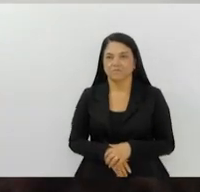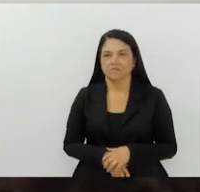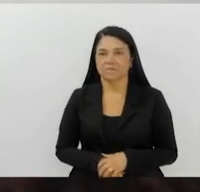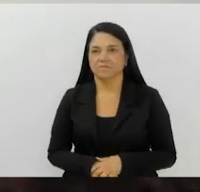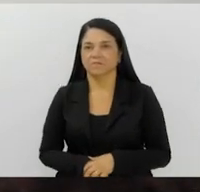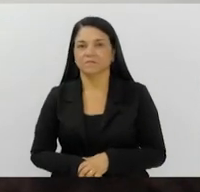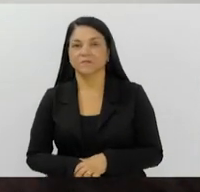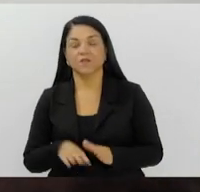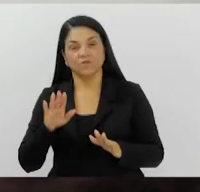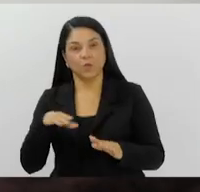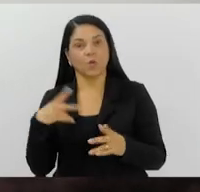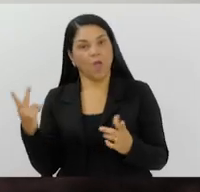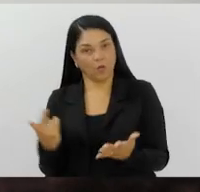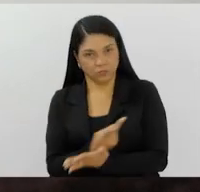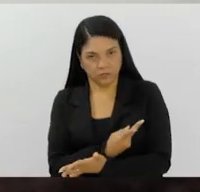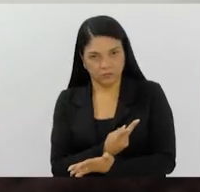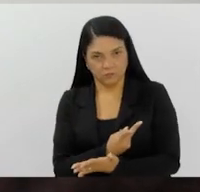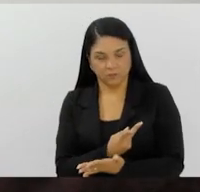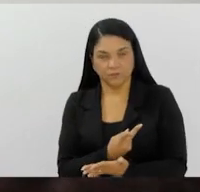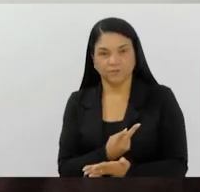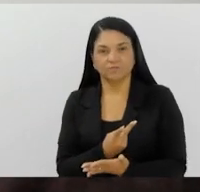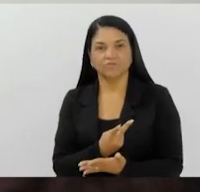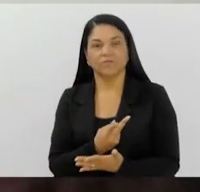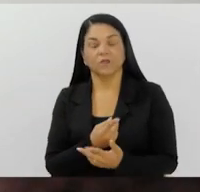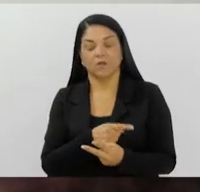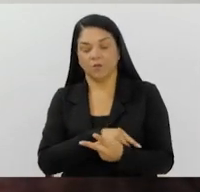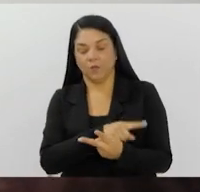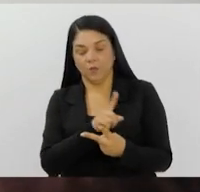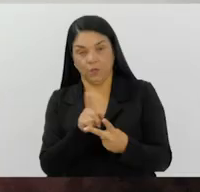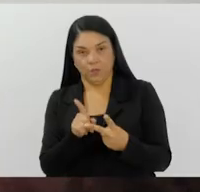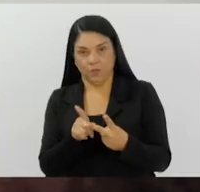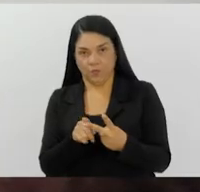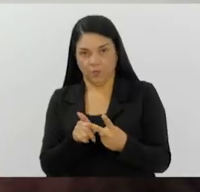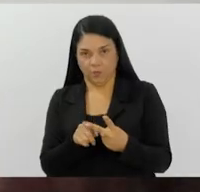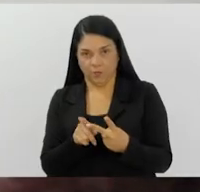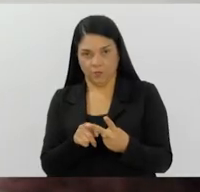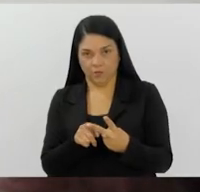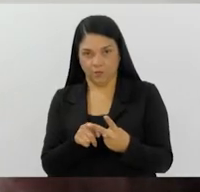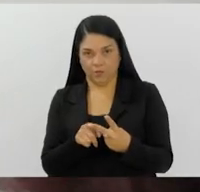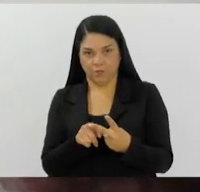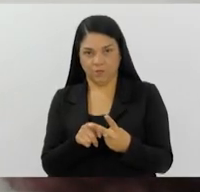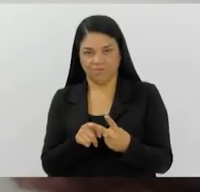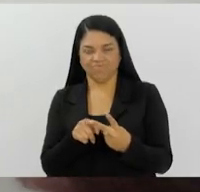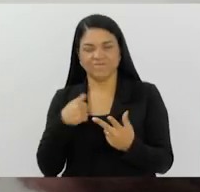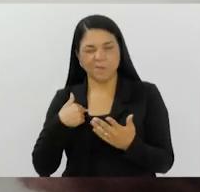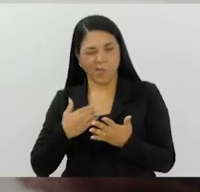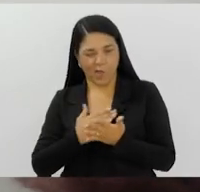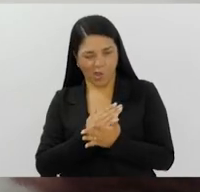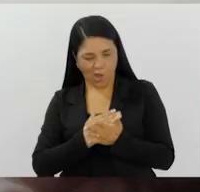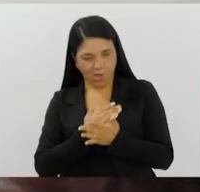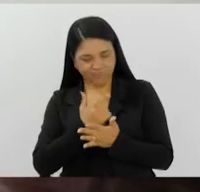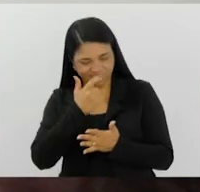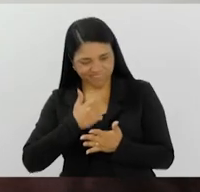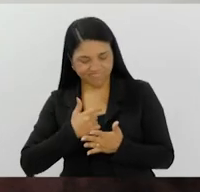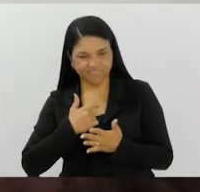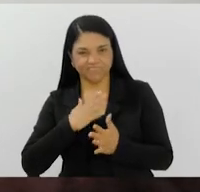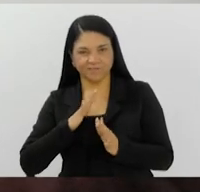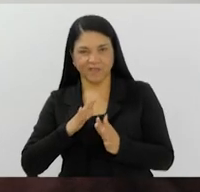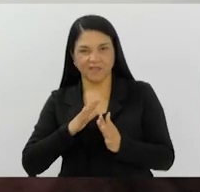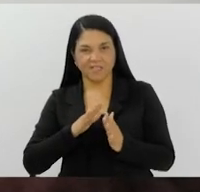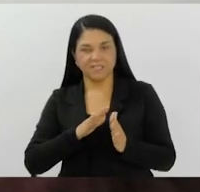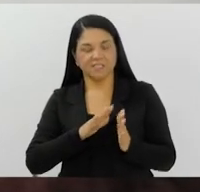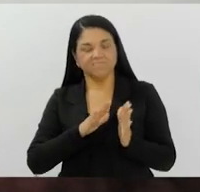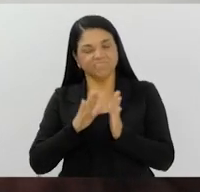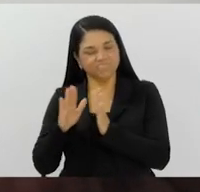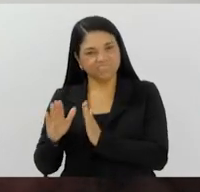basicamente isso que aconteceu uma outra coisa que que me incomodou muito mas aí já é uma questão mais